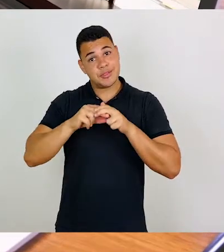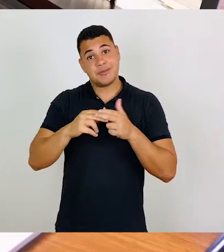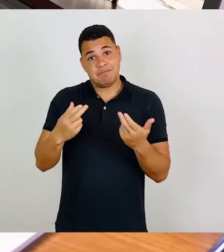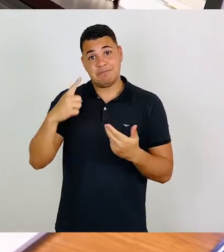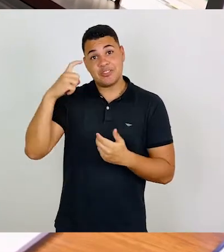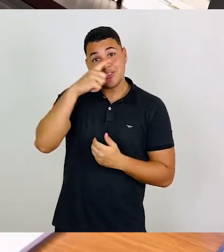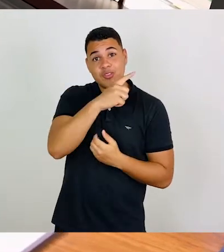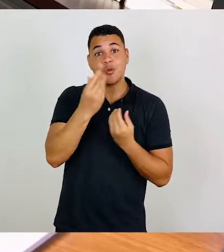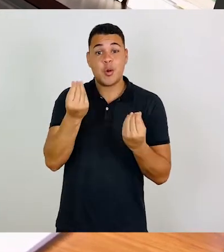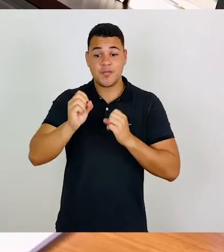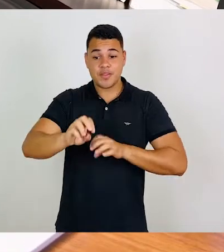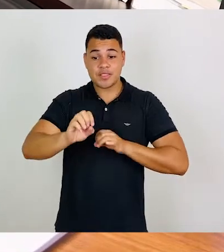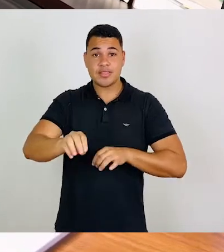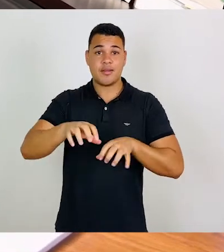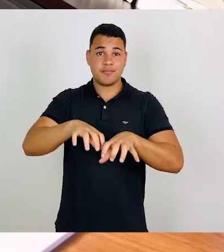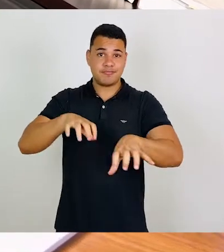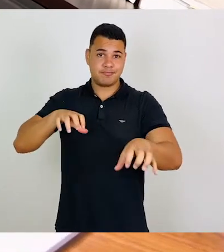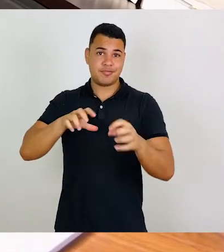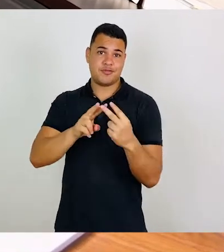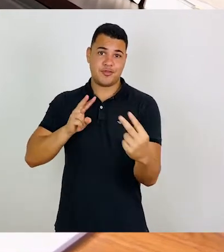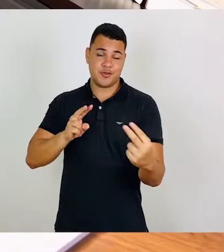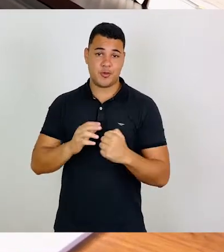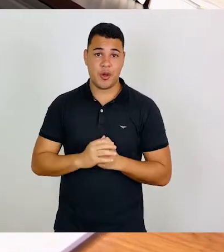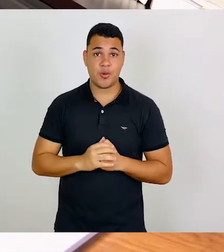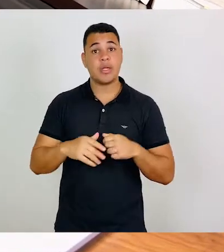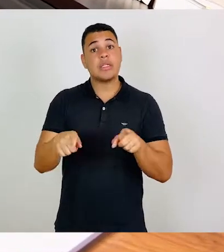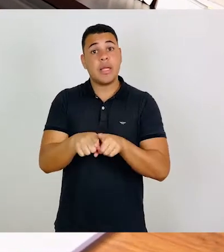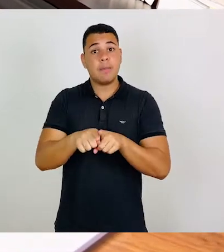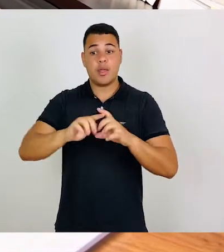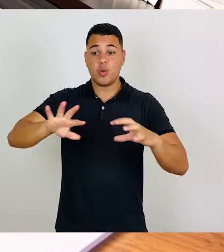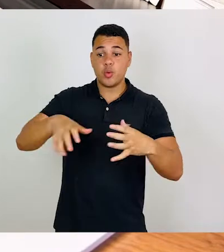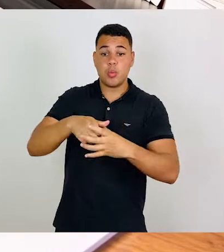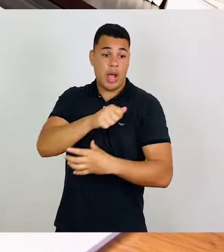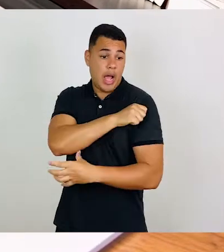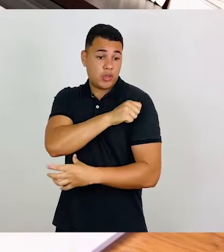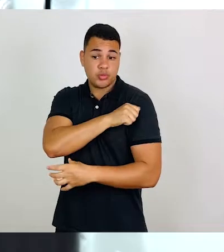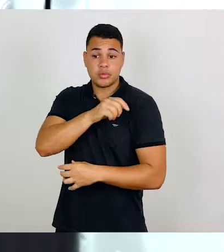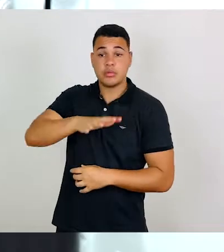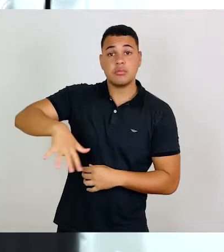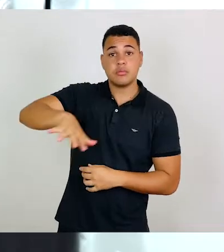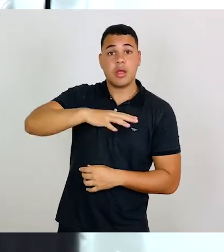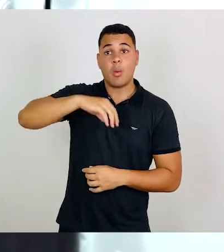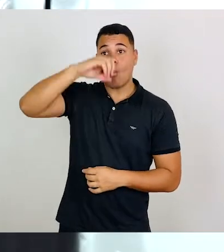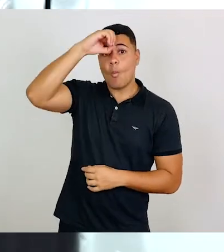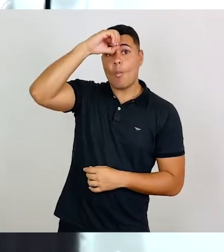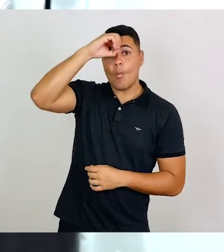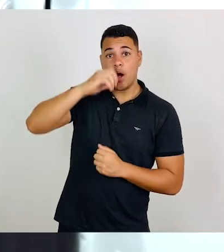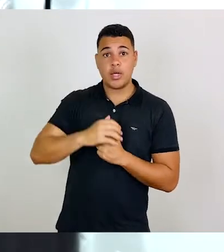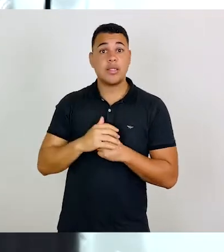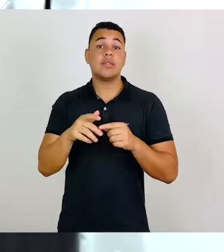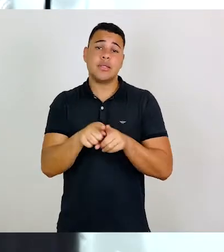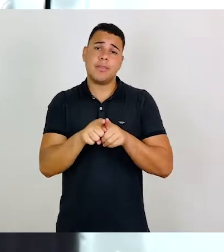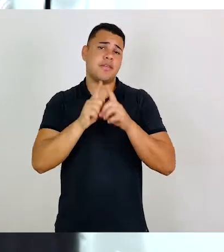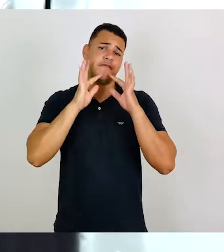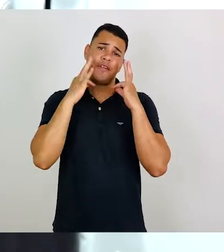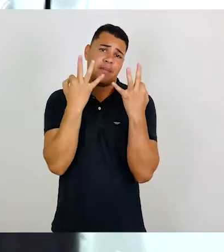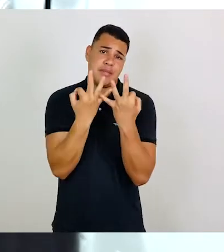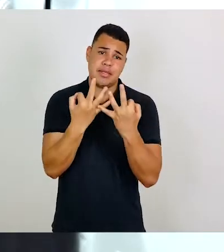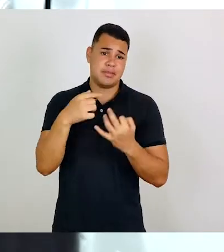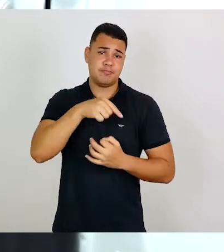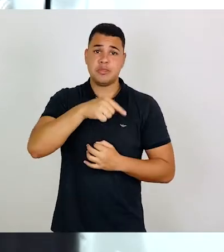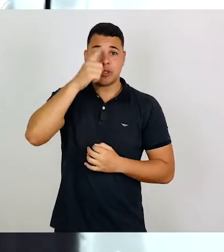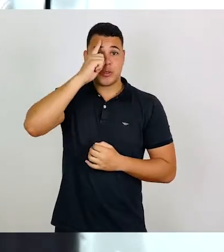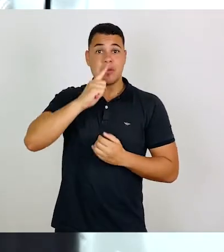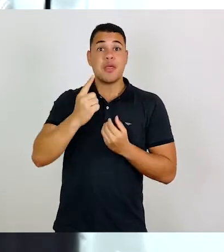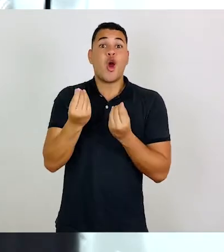não teve formação, capacitação para trabalhar com esse aluno no modo remoto. O